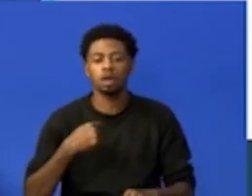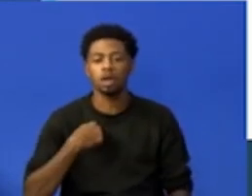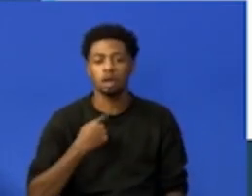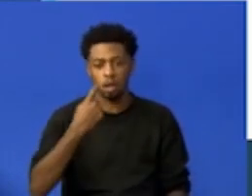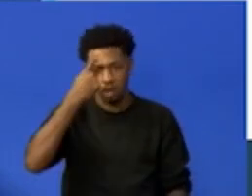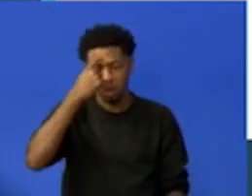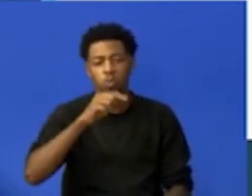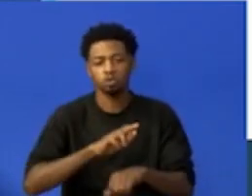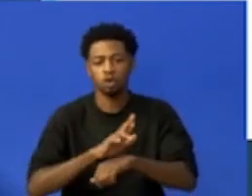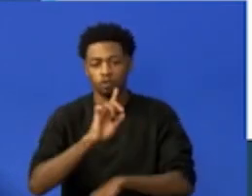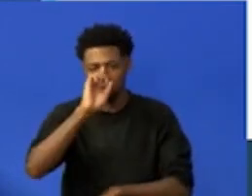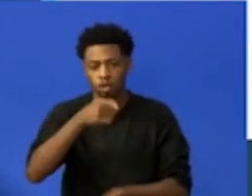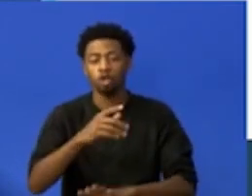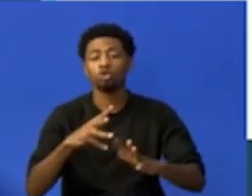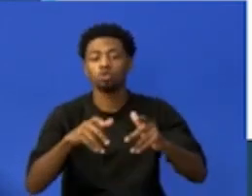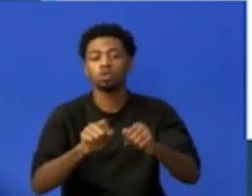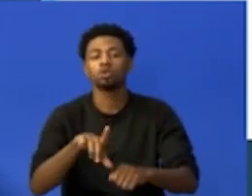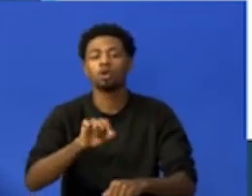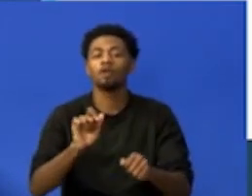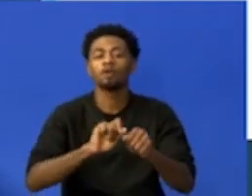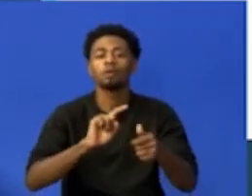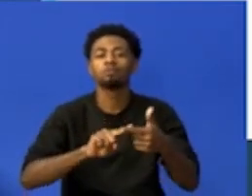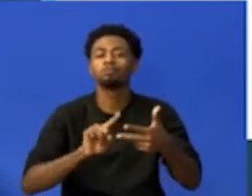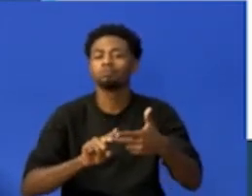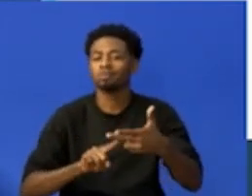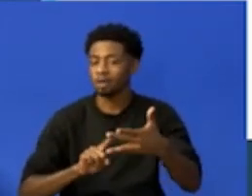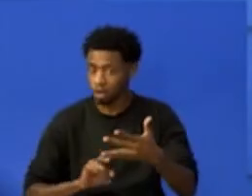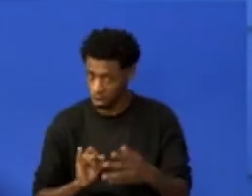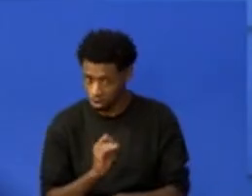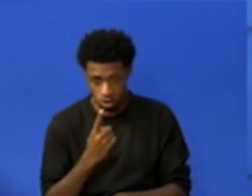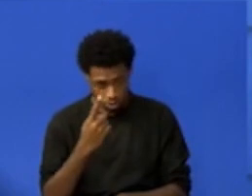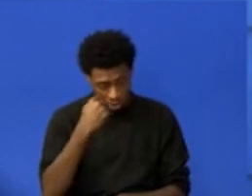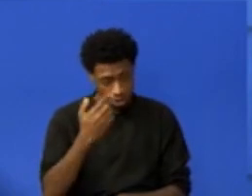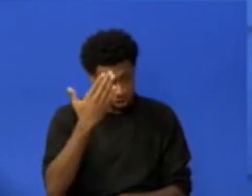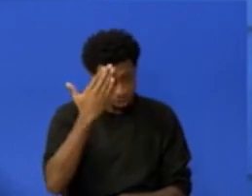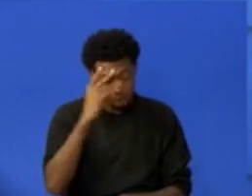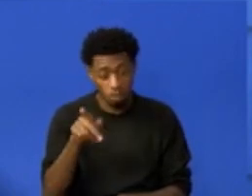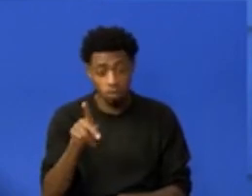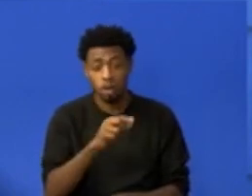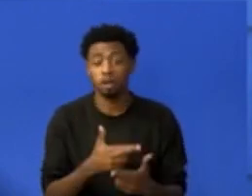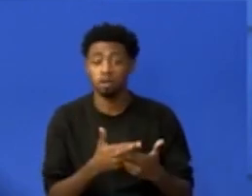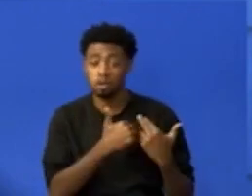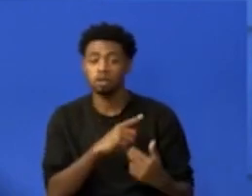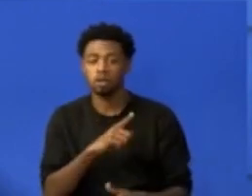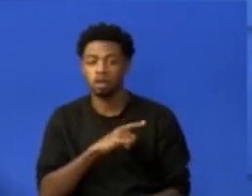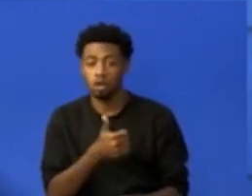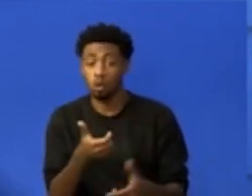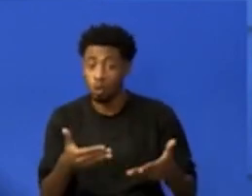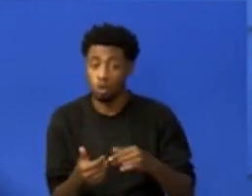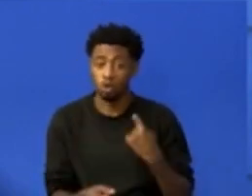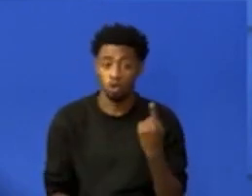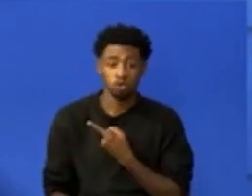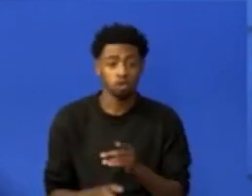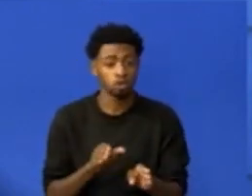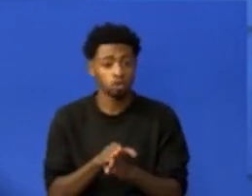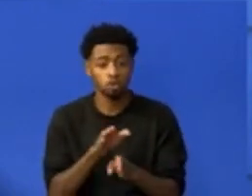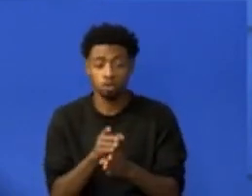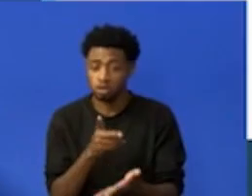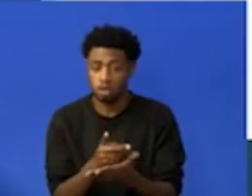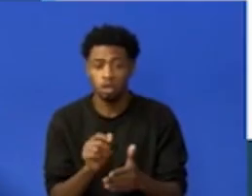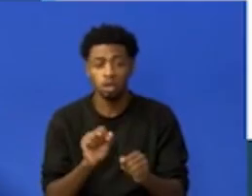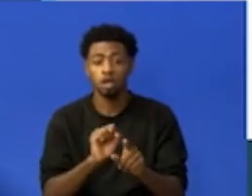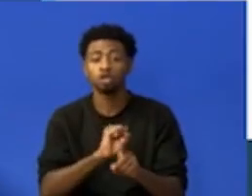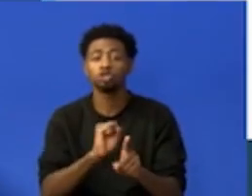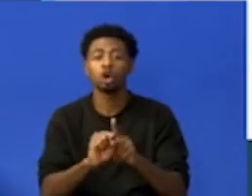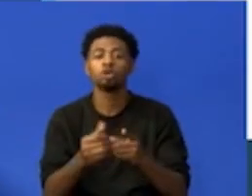as medidas, e escolhe o que fazer. É importante saber que o professor tem um papel. Então, hoje em dia, a gente indica bastante esse